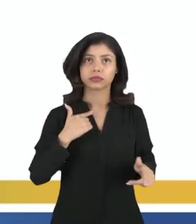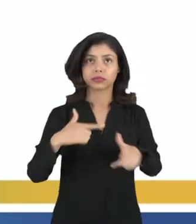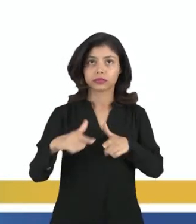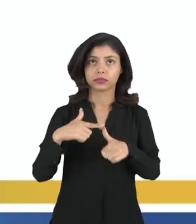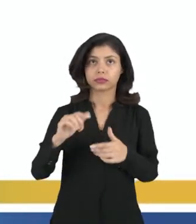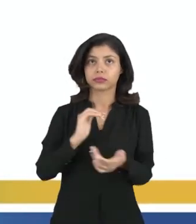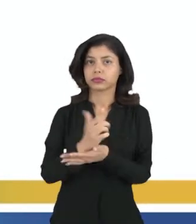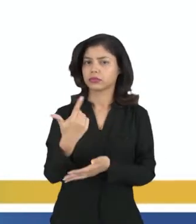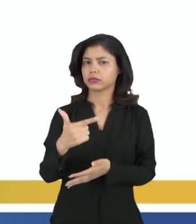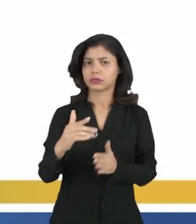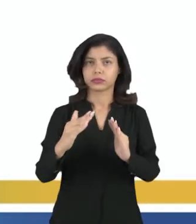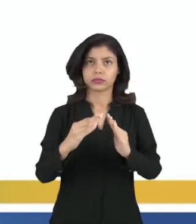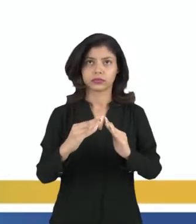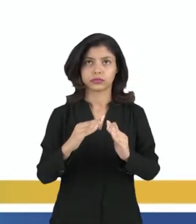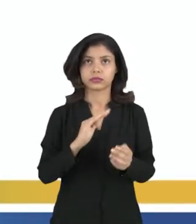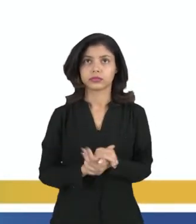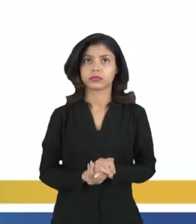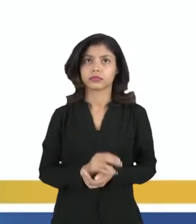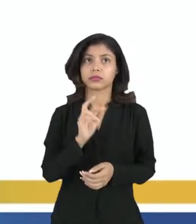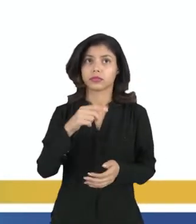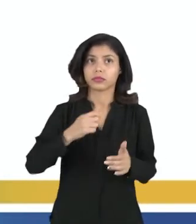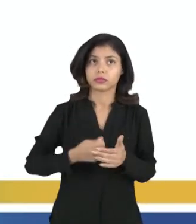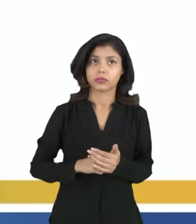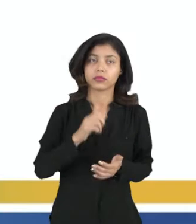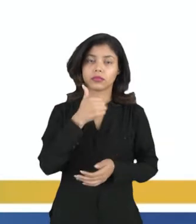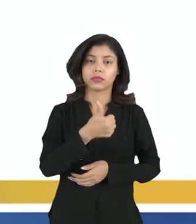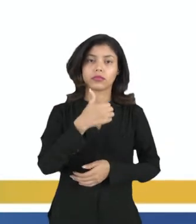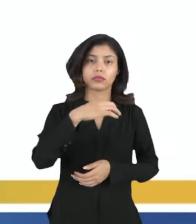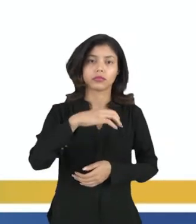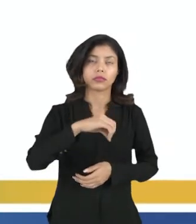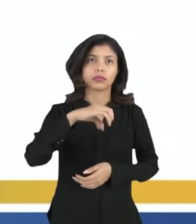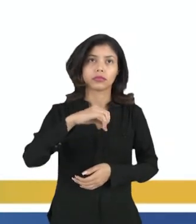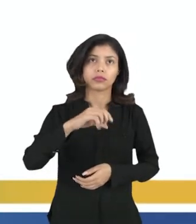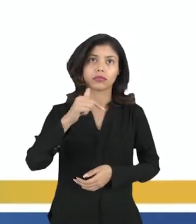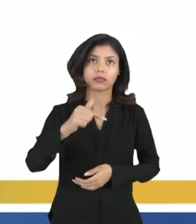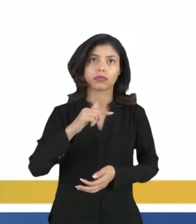dos Trabalhadores Sem Teto foi fundado em